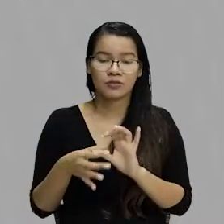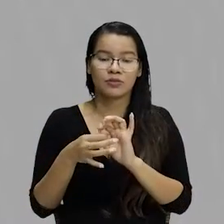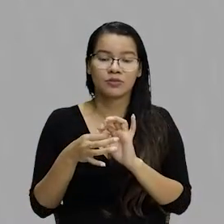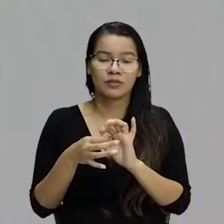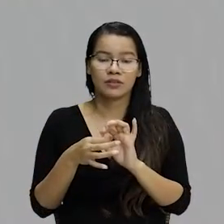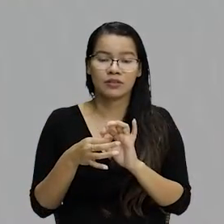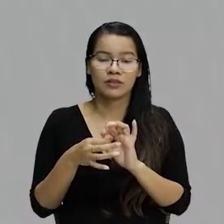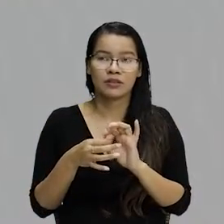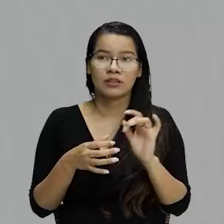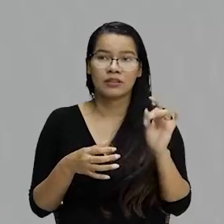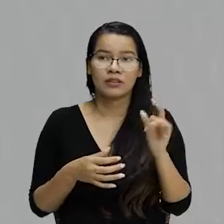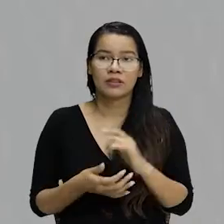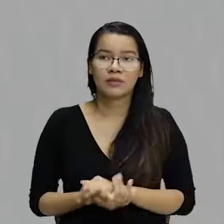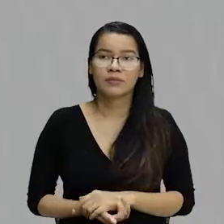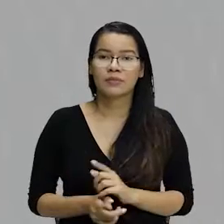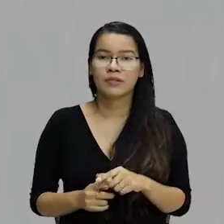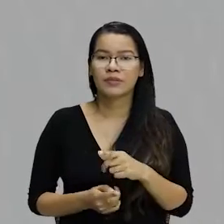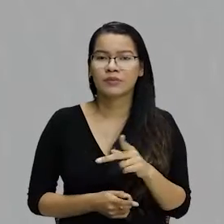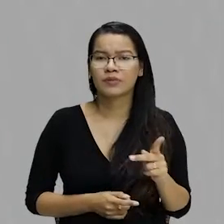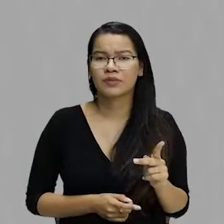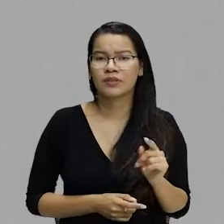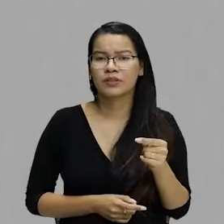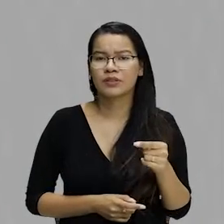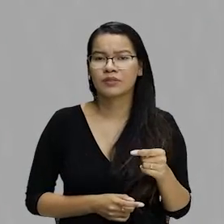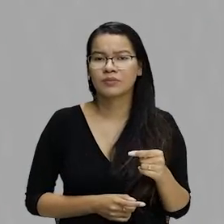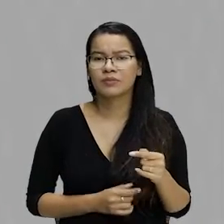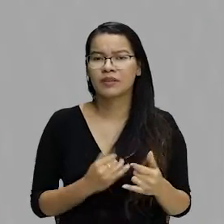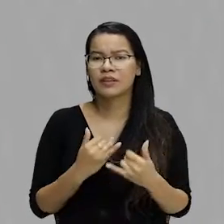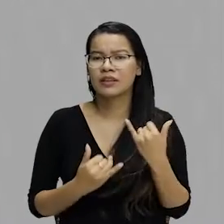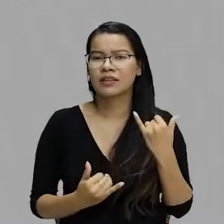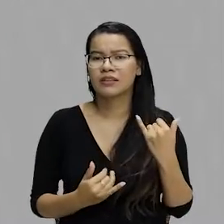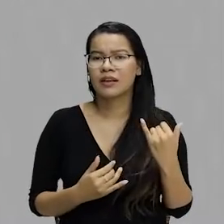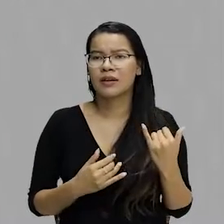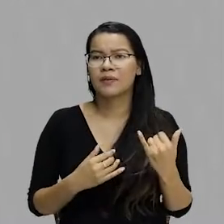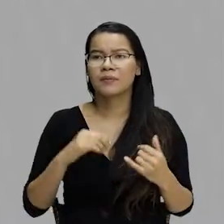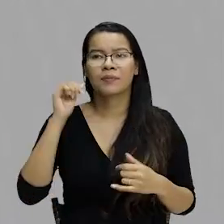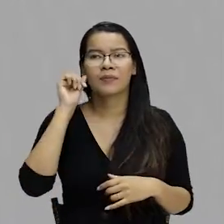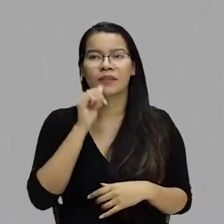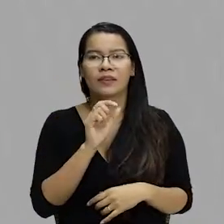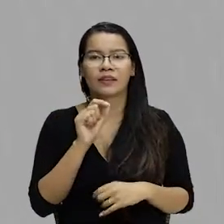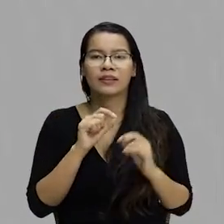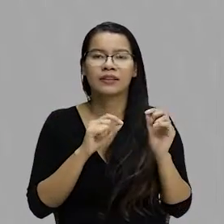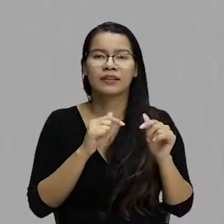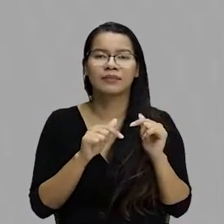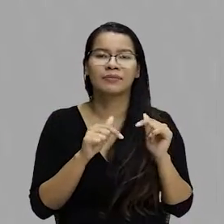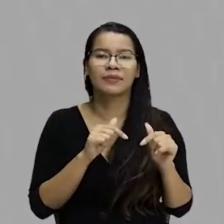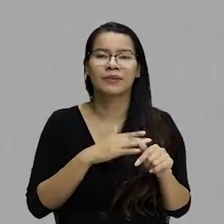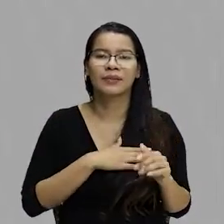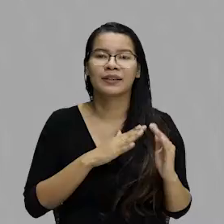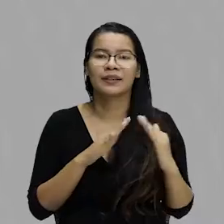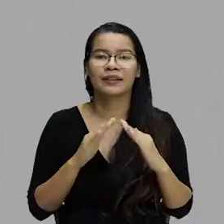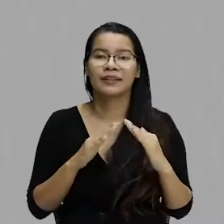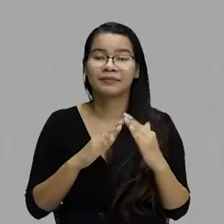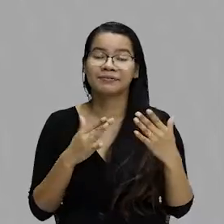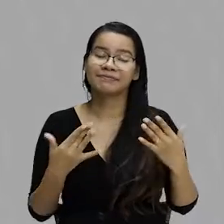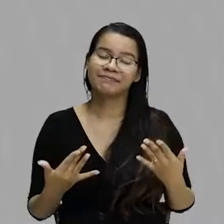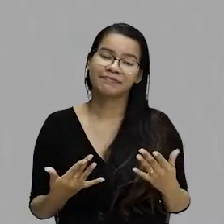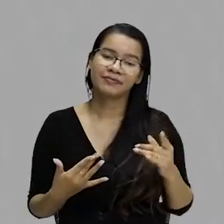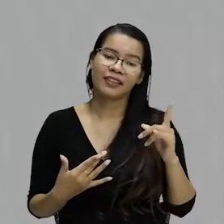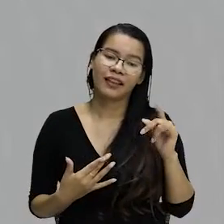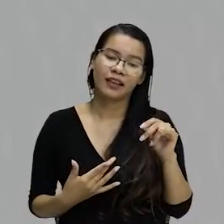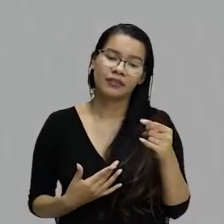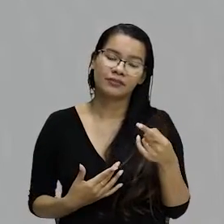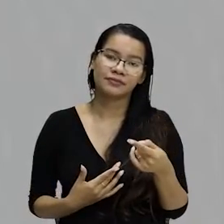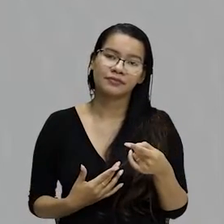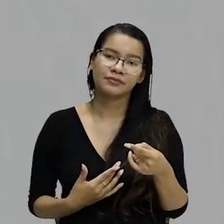casais. Ela é. Peraí, professor, isso parece a moça que trabalha lá em casa que, pois é, na verdade, ela é o